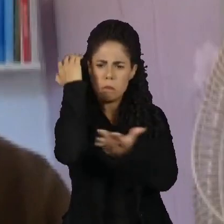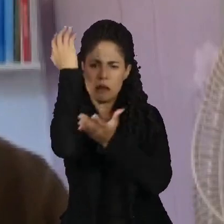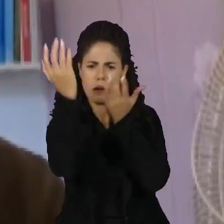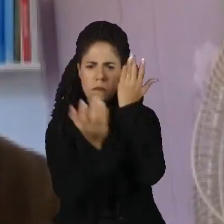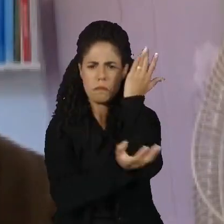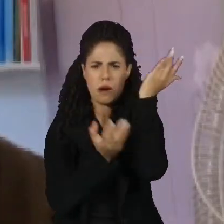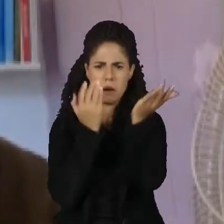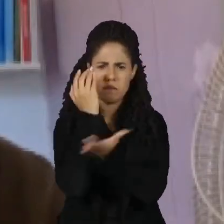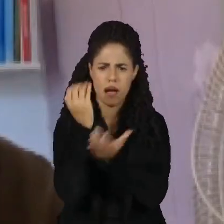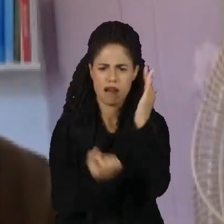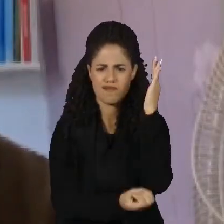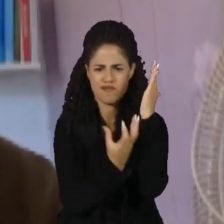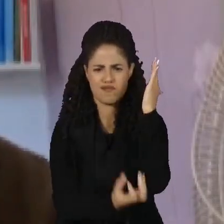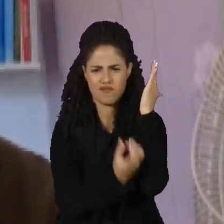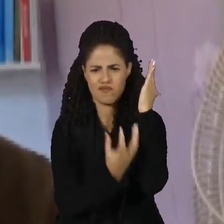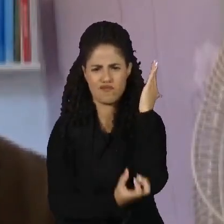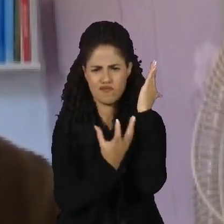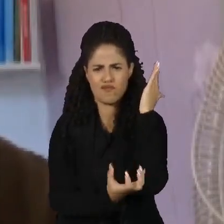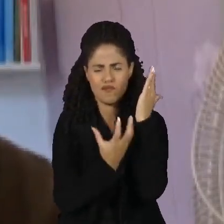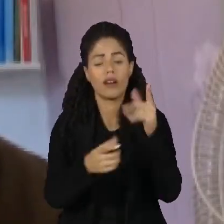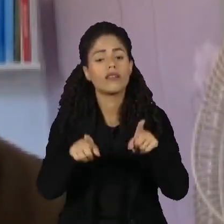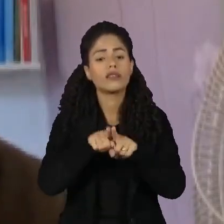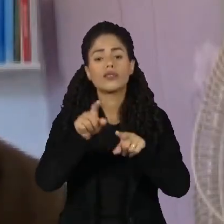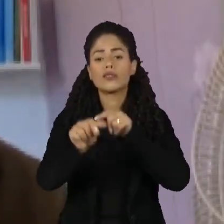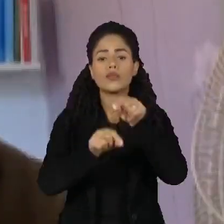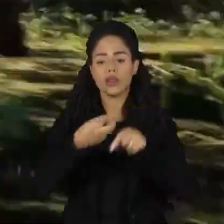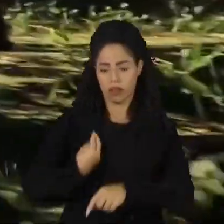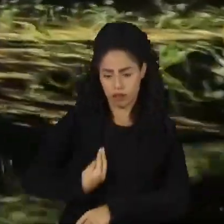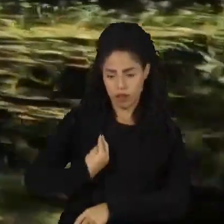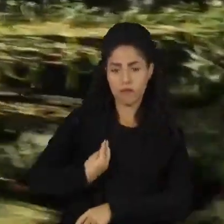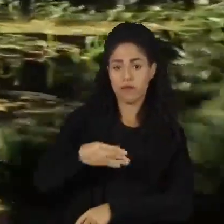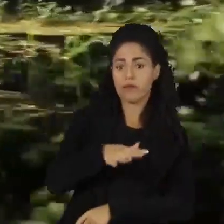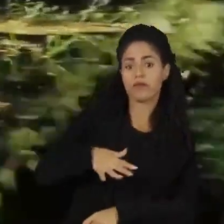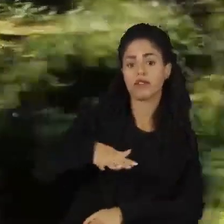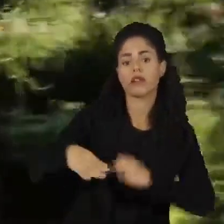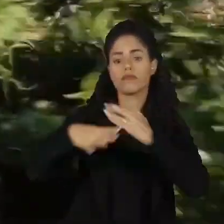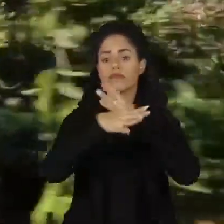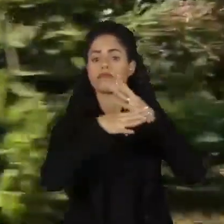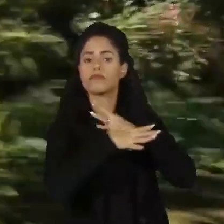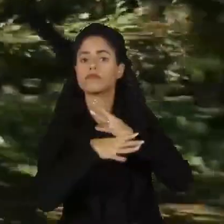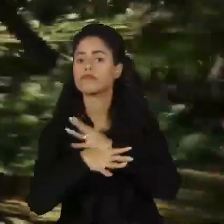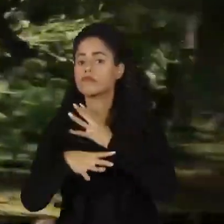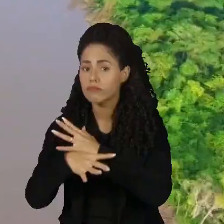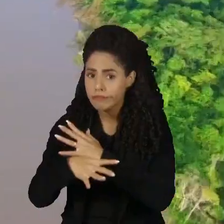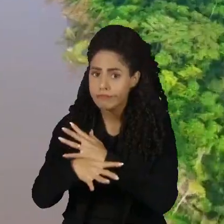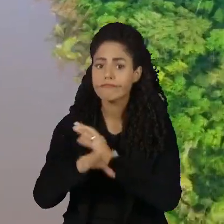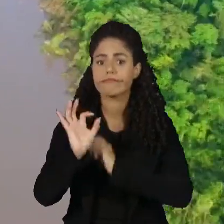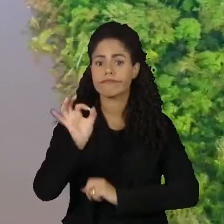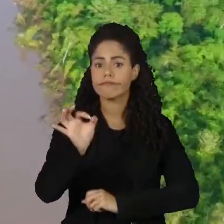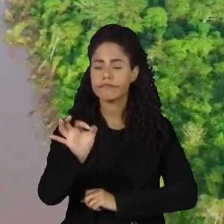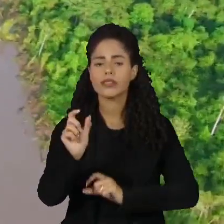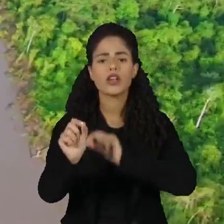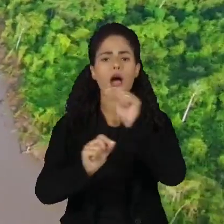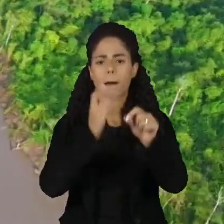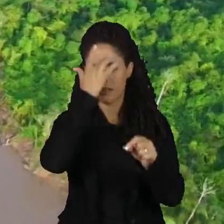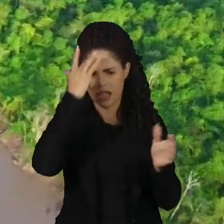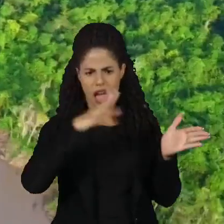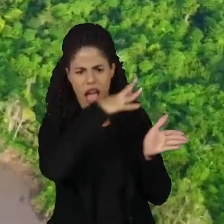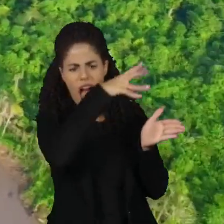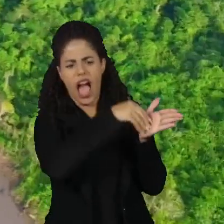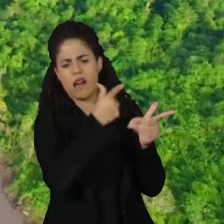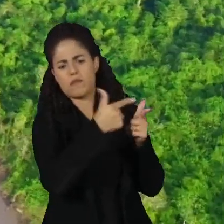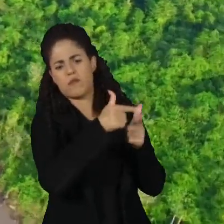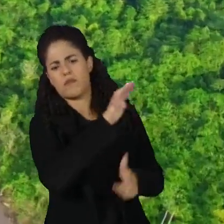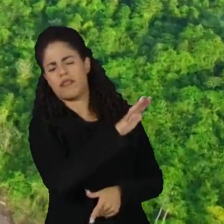Amazônia com as alterações que elas vivem nas suas cidades. A Amazônia não é só uma questão de quem vive lá,